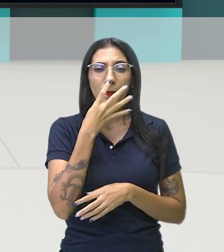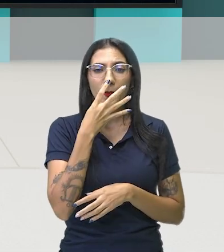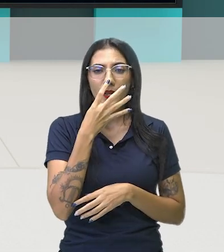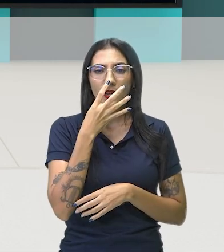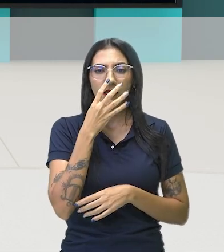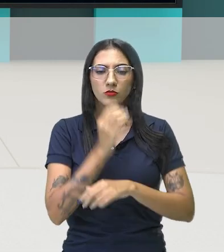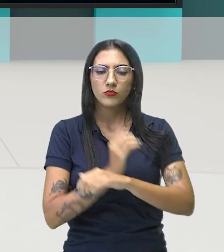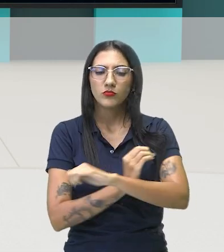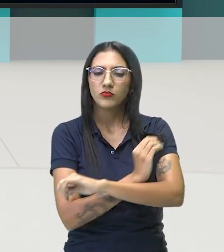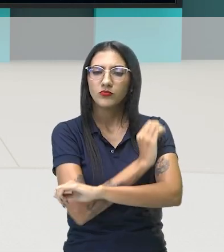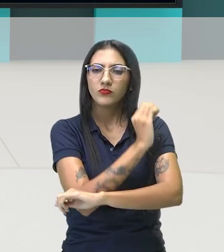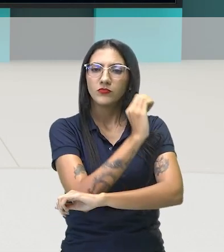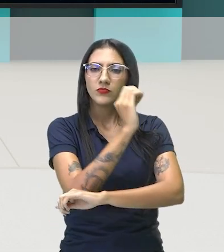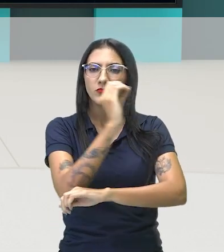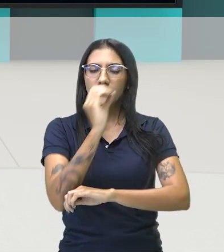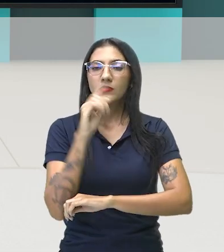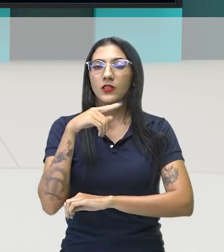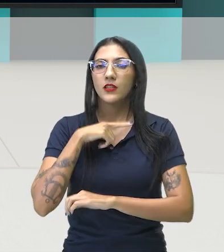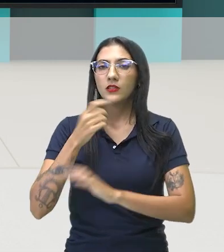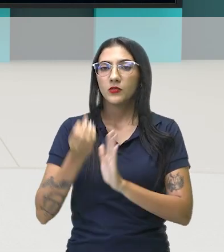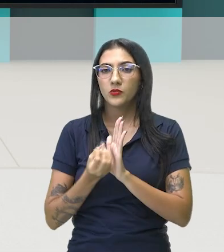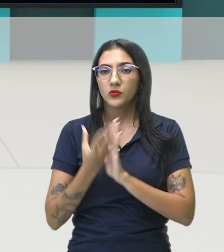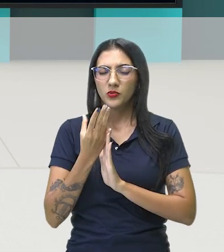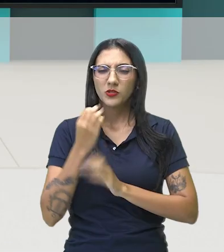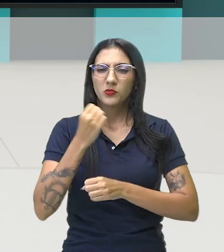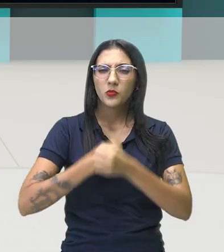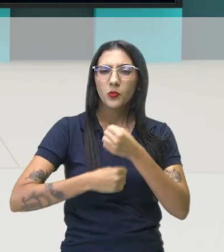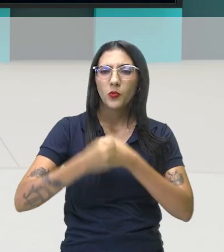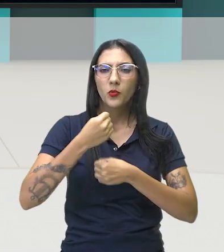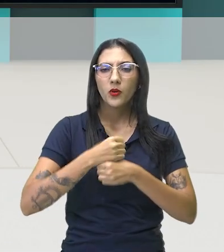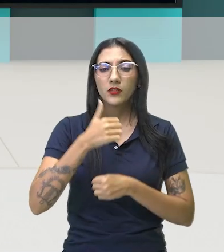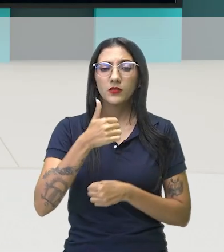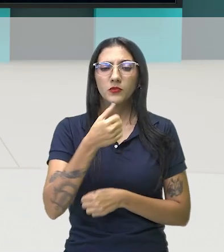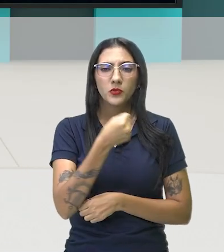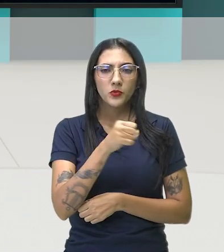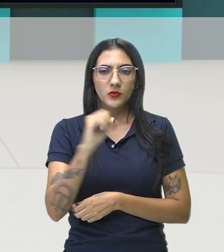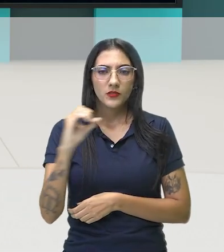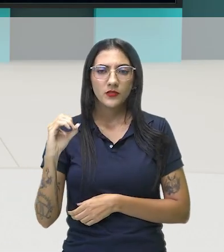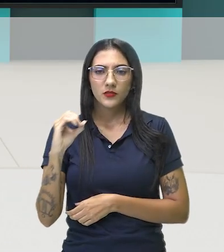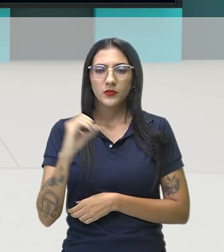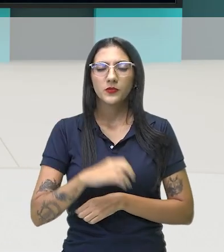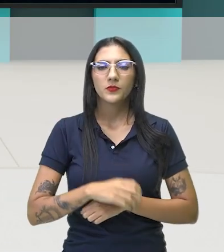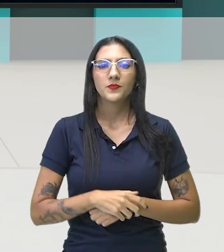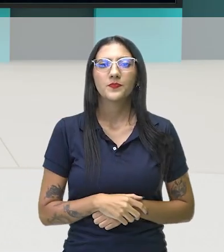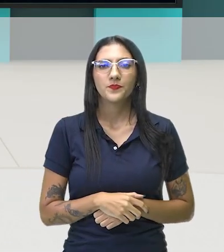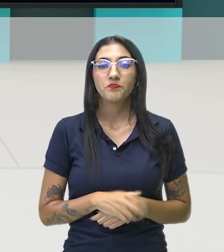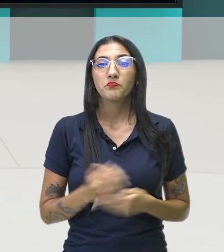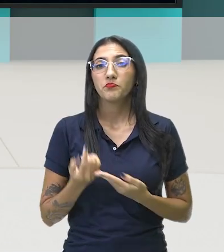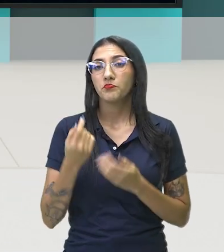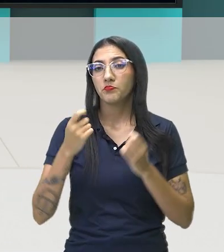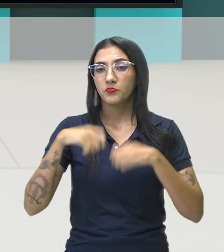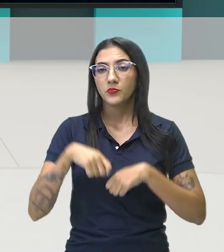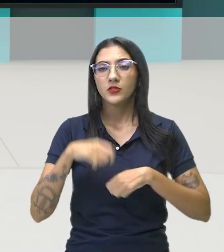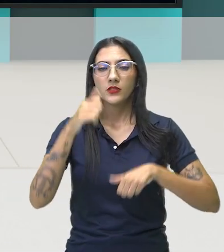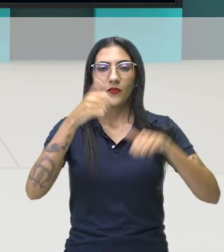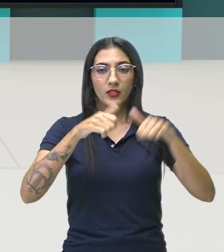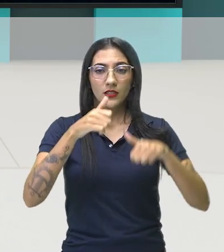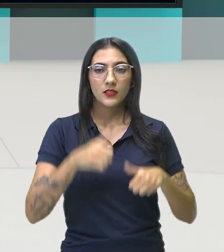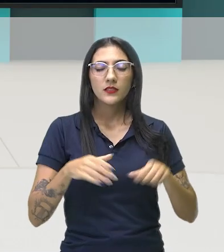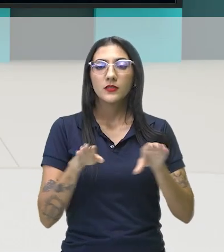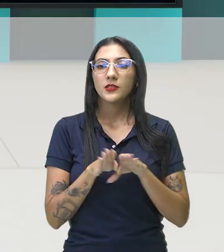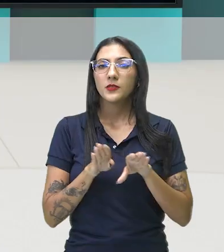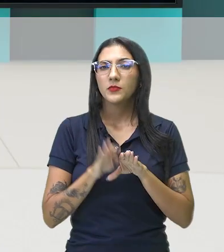de Claude Monet, que ela foi pintada aproximadamente do ano de 1800. E, como vocês podem analisar, ela